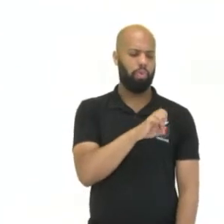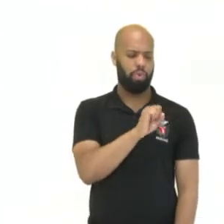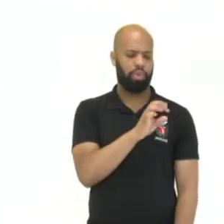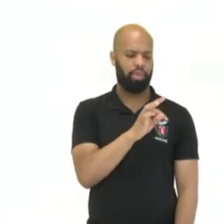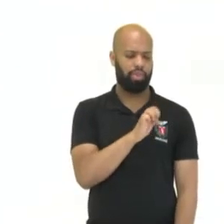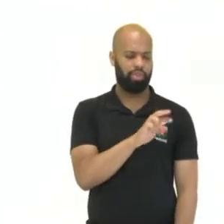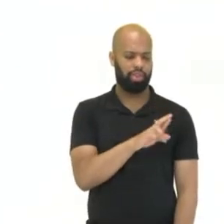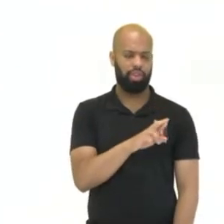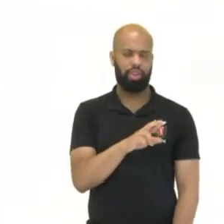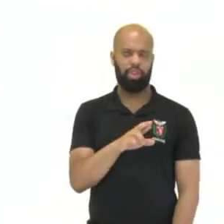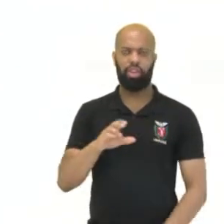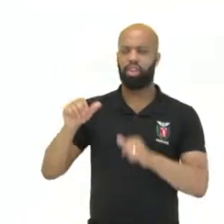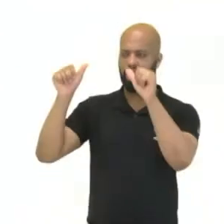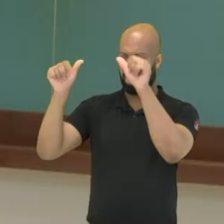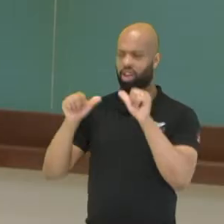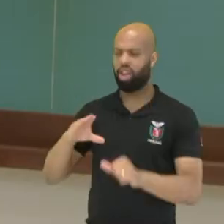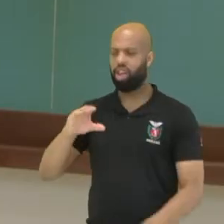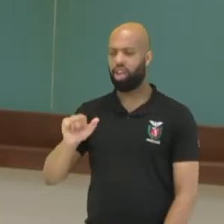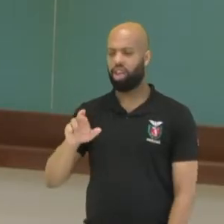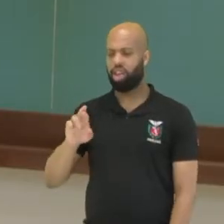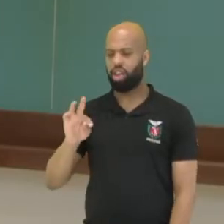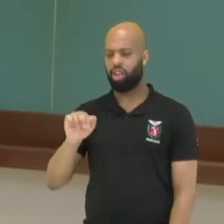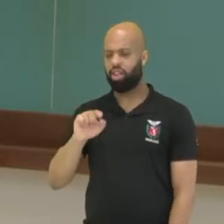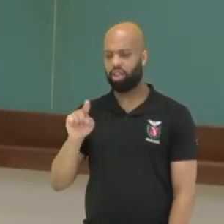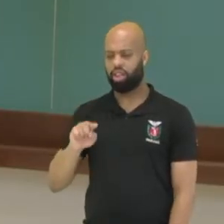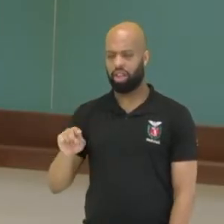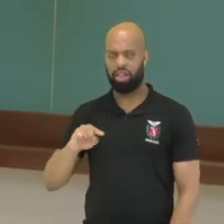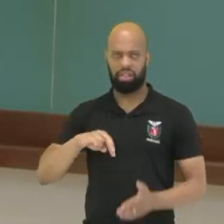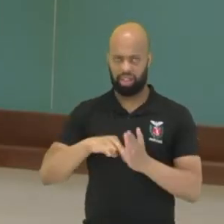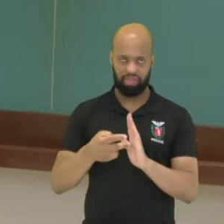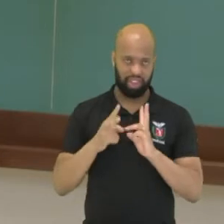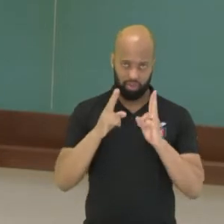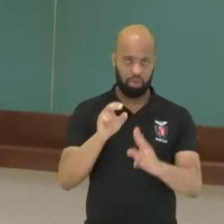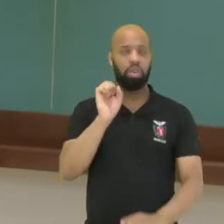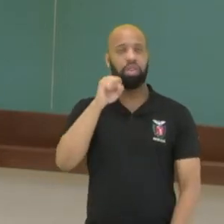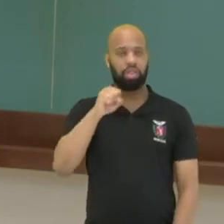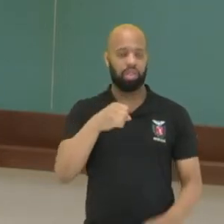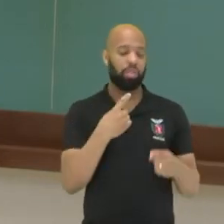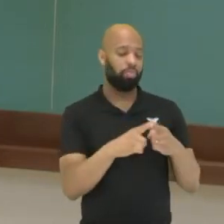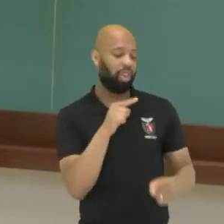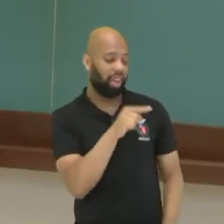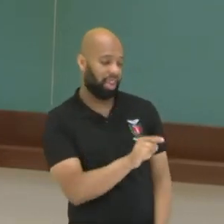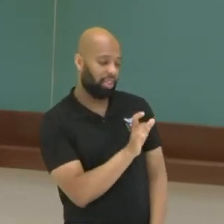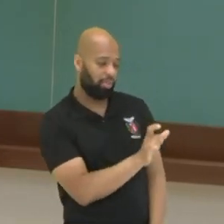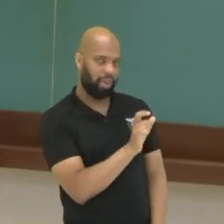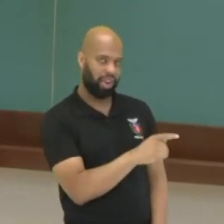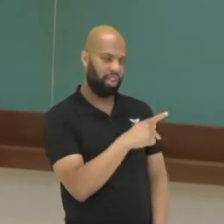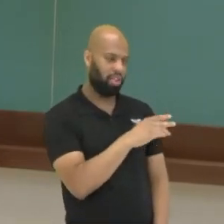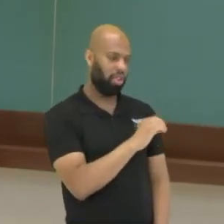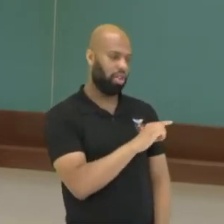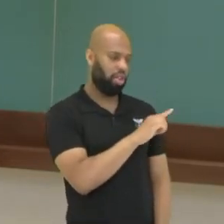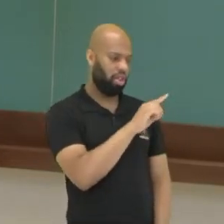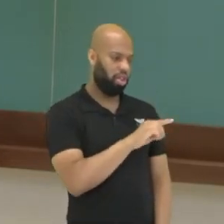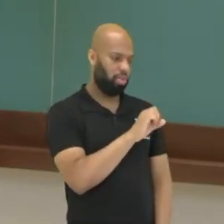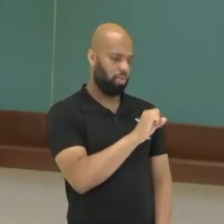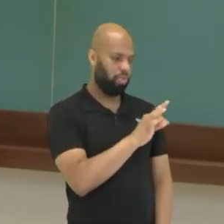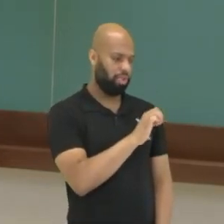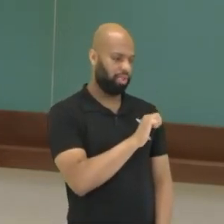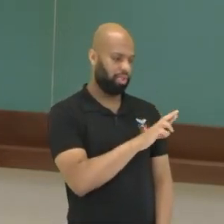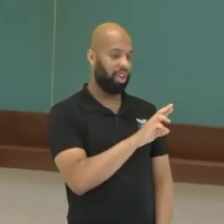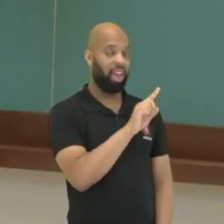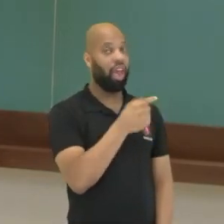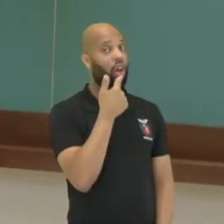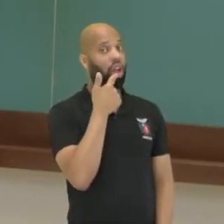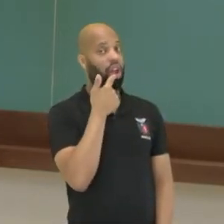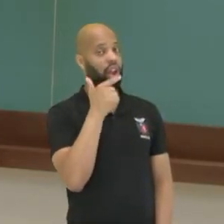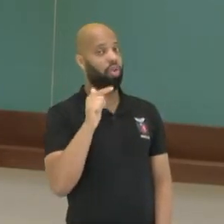que usamos então esses termos, né? Pôster ou cartaz? Porque o pôster, né, é a palavra estrangeira.